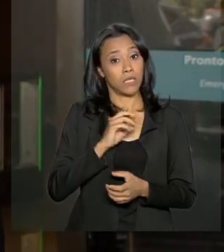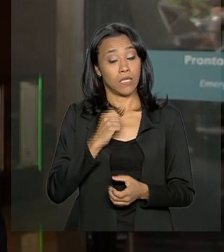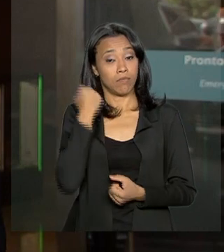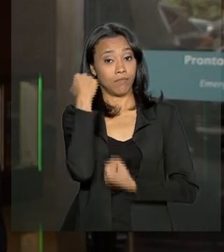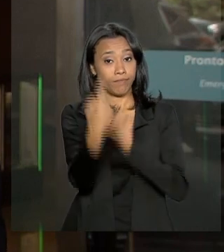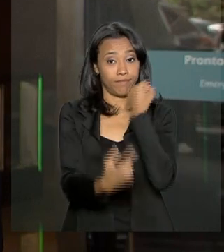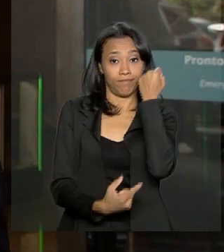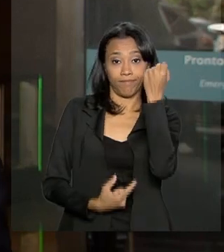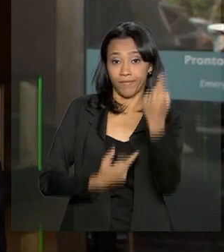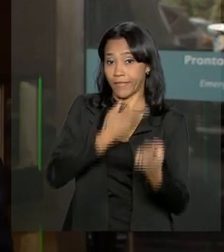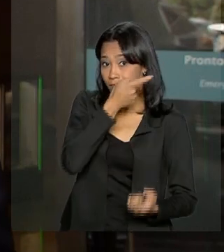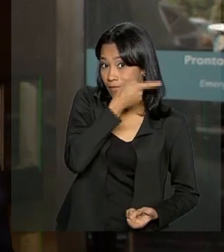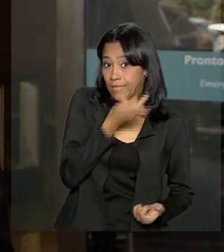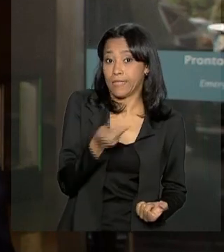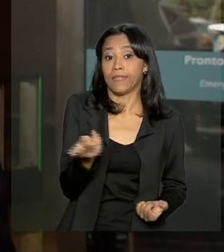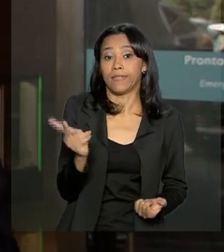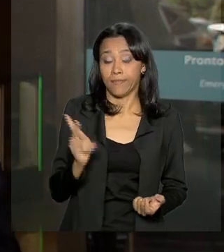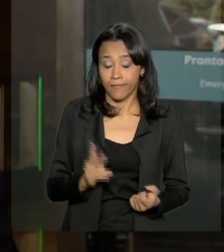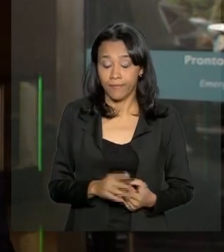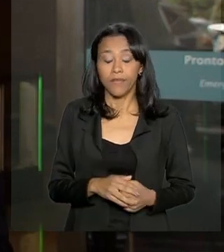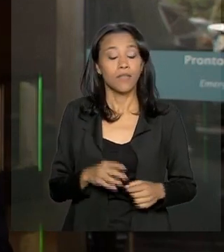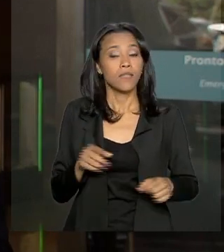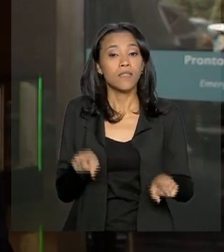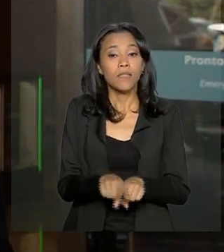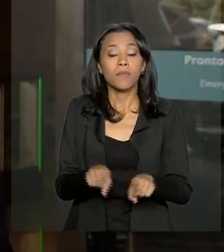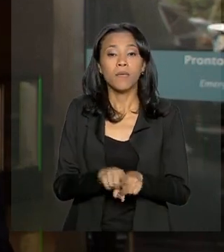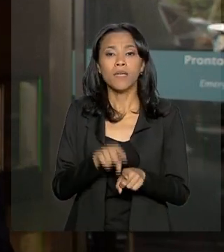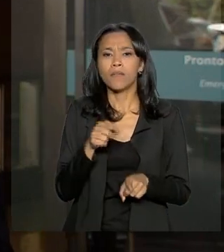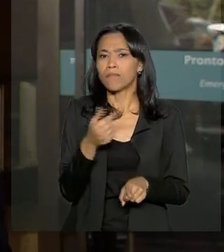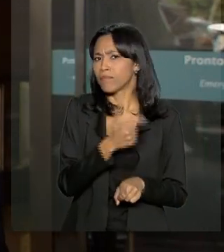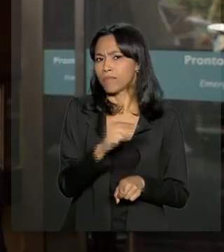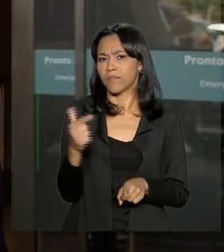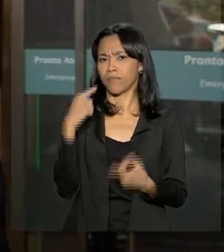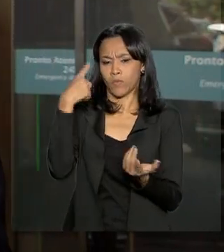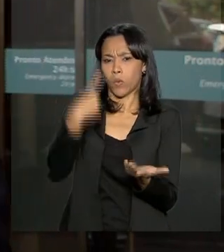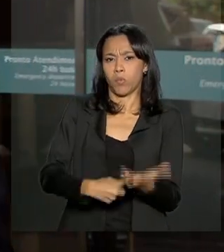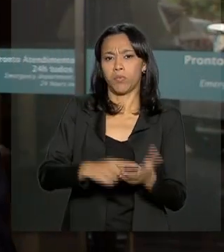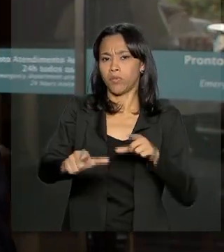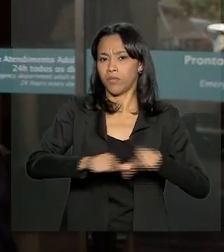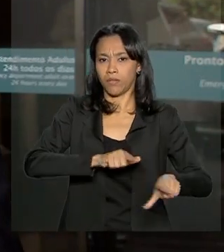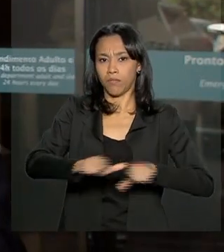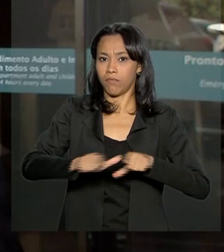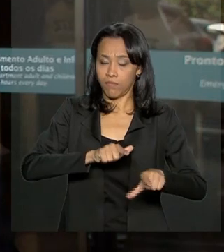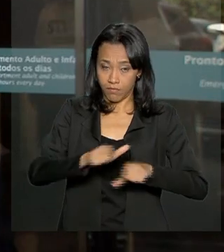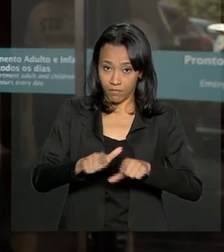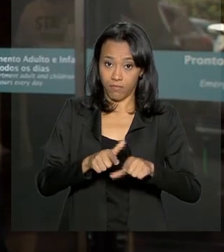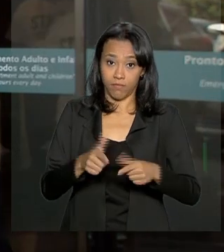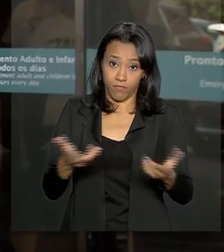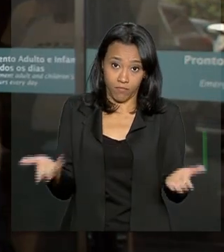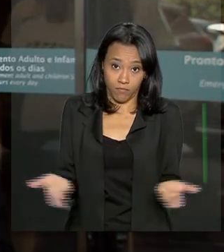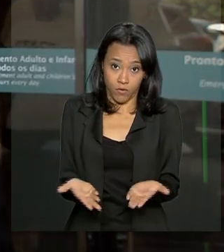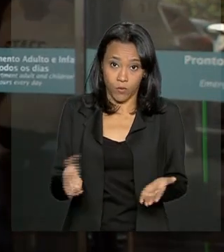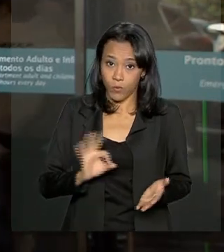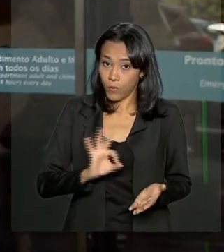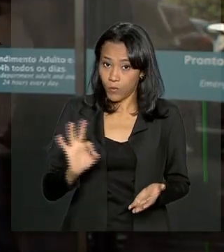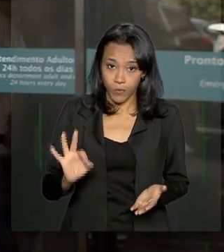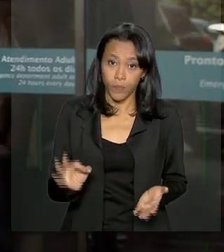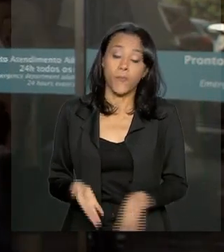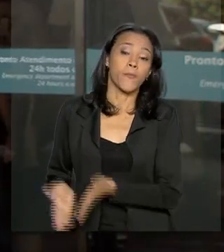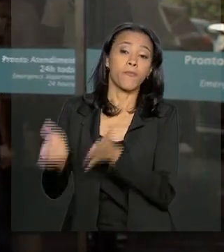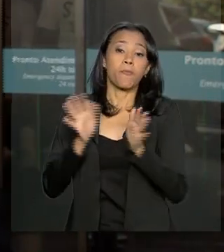restritas e, por enquanto, não há nenhum tipo de compromisso oficial na agenda. Mas o presidente